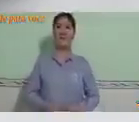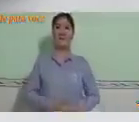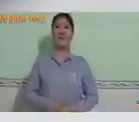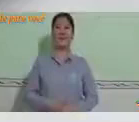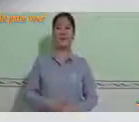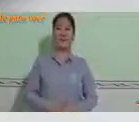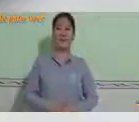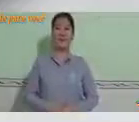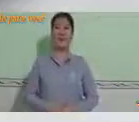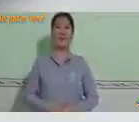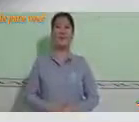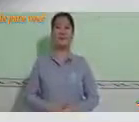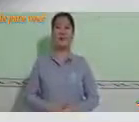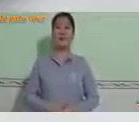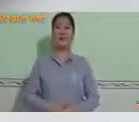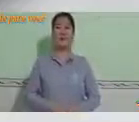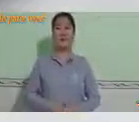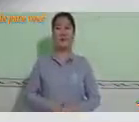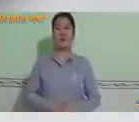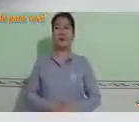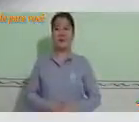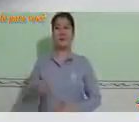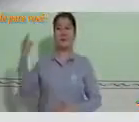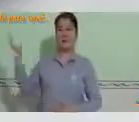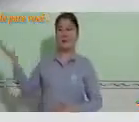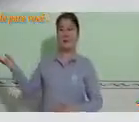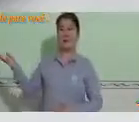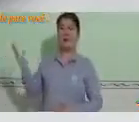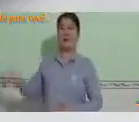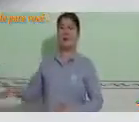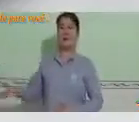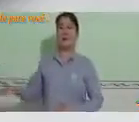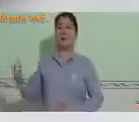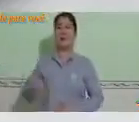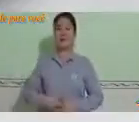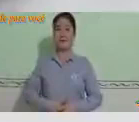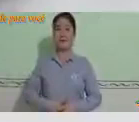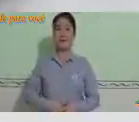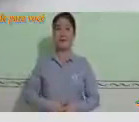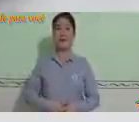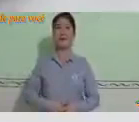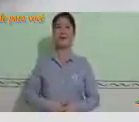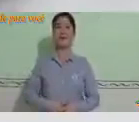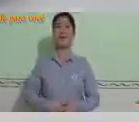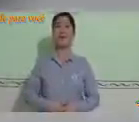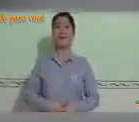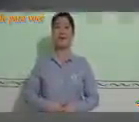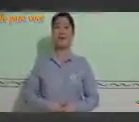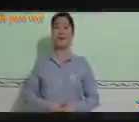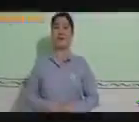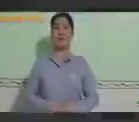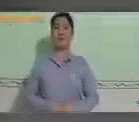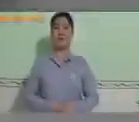proteger a pele. Mas só pode ser usada as ob indicação médica. Ponto e vírgula, peeling com ácidos. 2 pontos: remover a camada